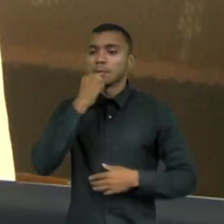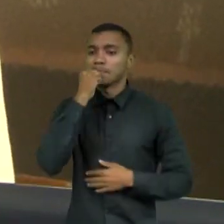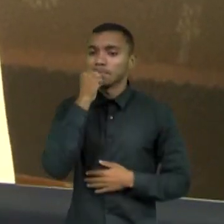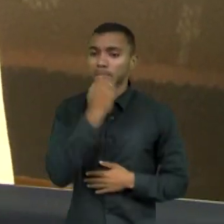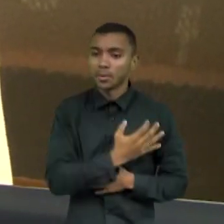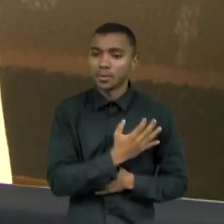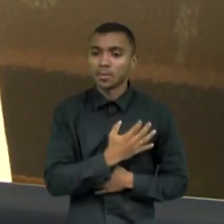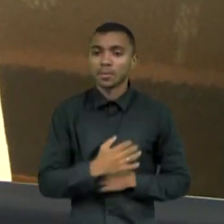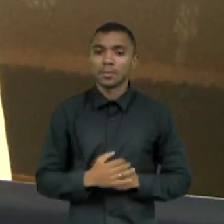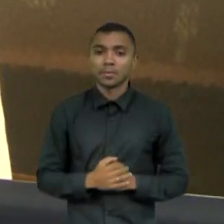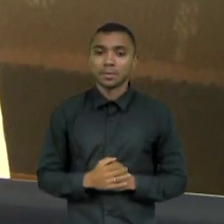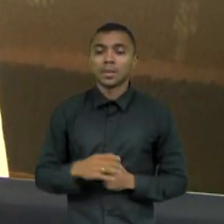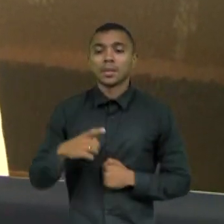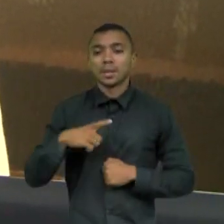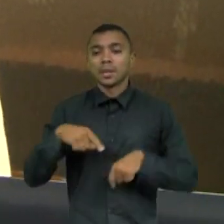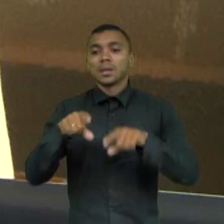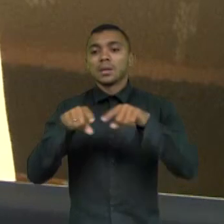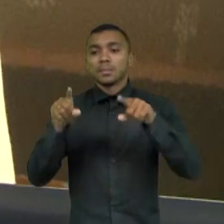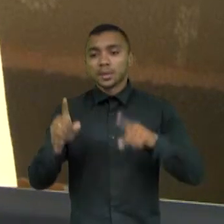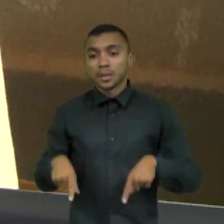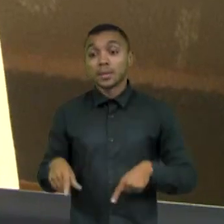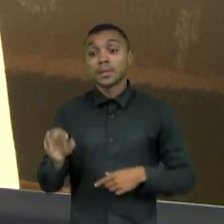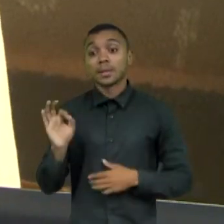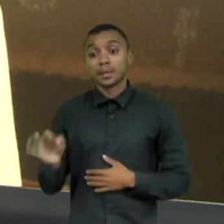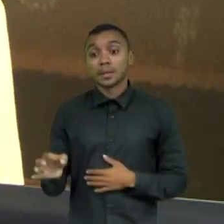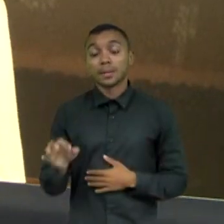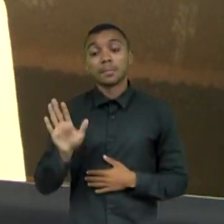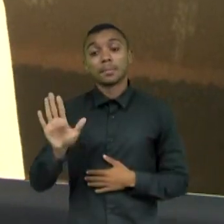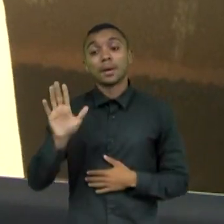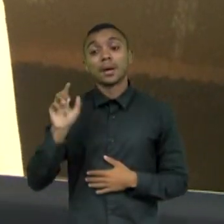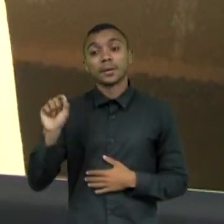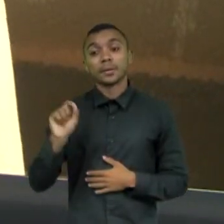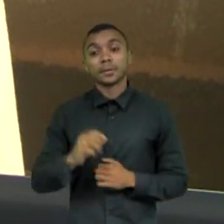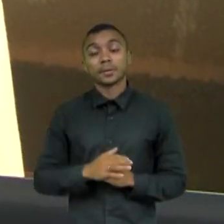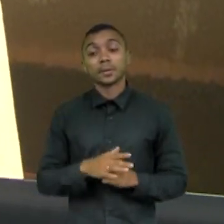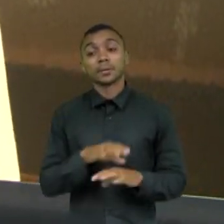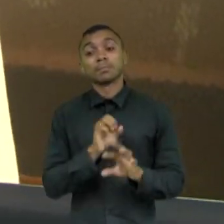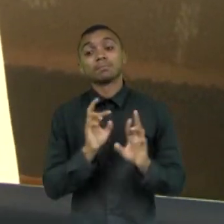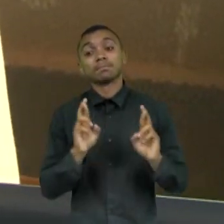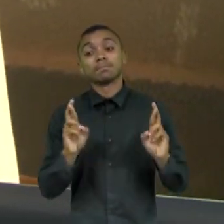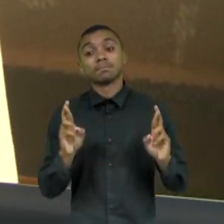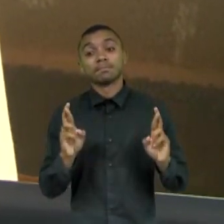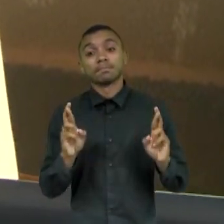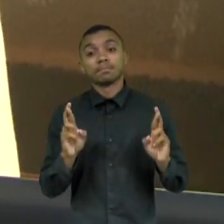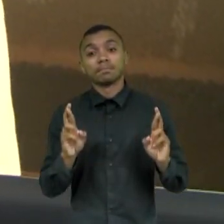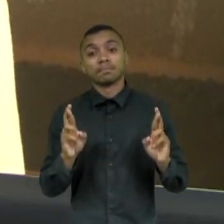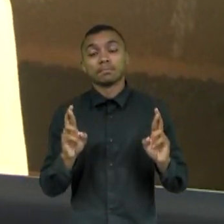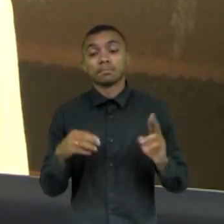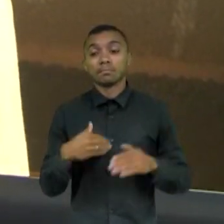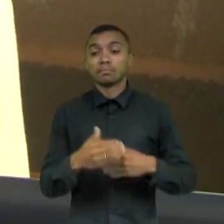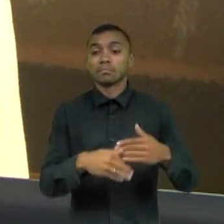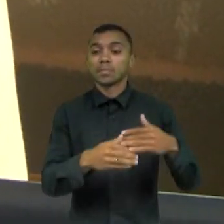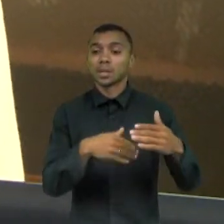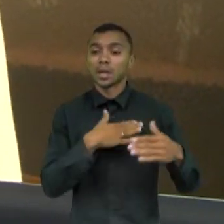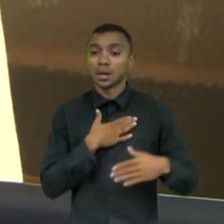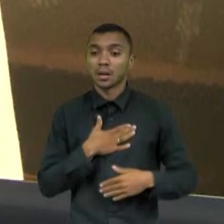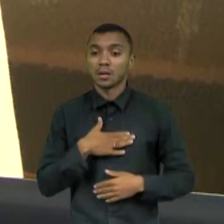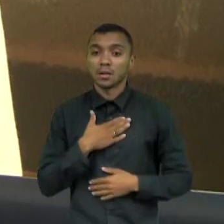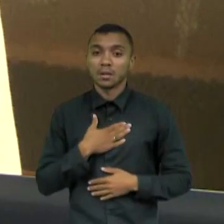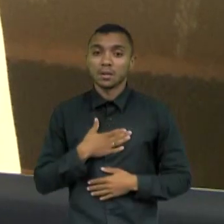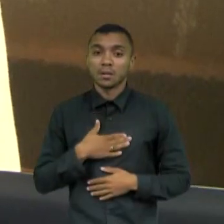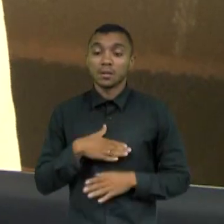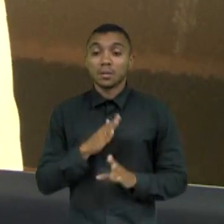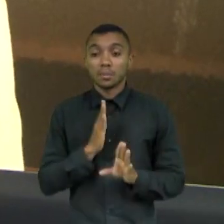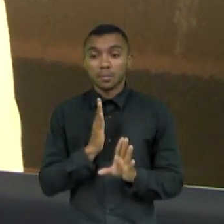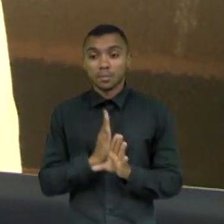gente tem um plano de caminhabilidade, mas a gente espera que ele seja executado, porque uma pessoa